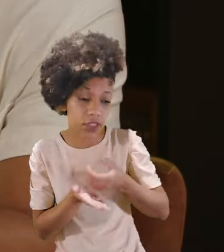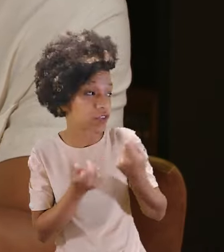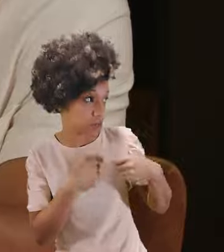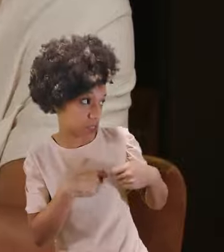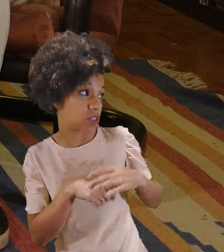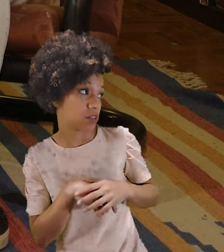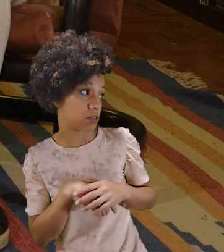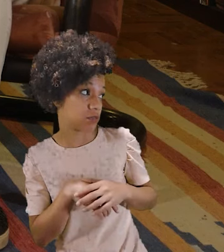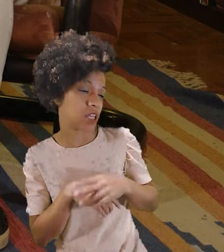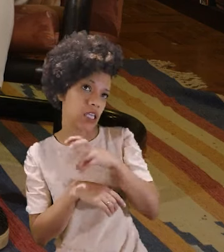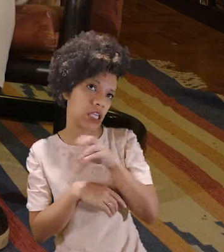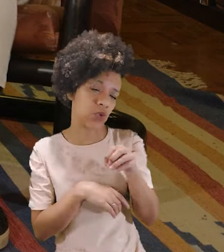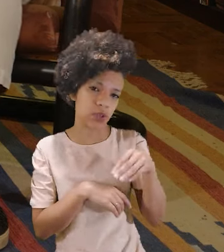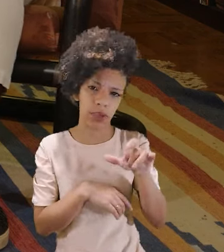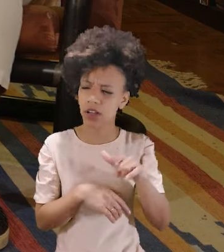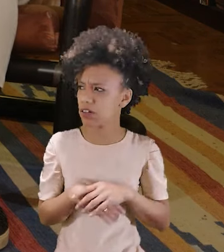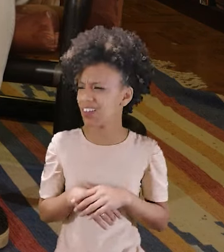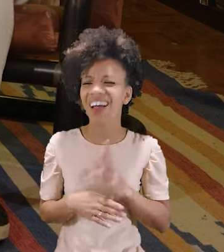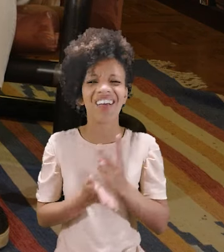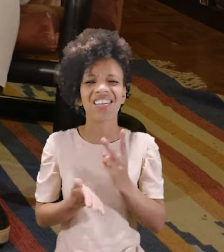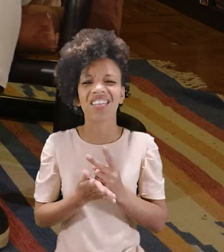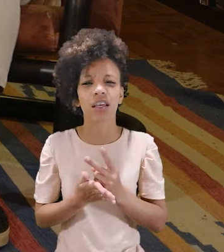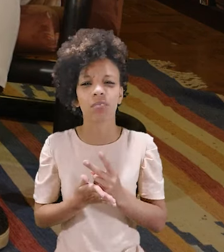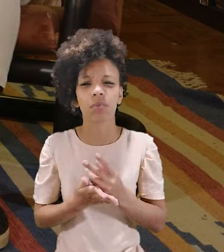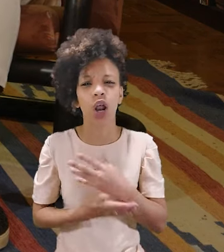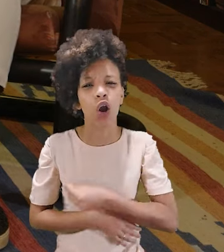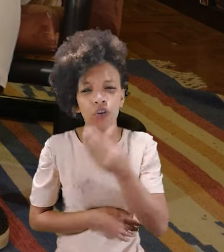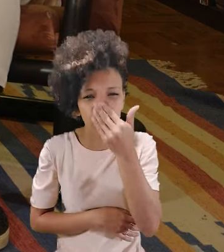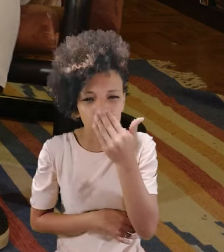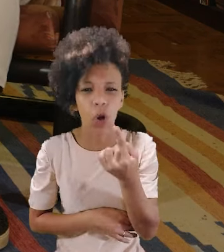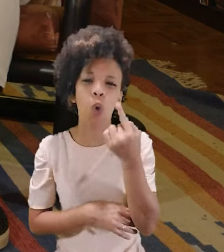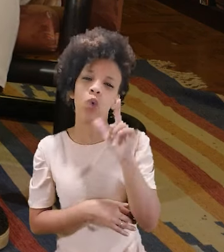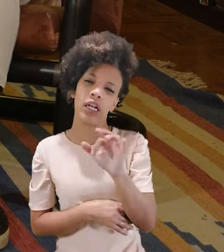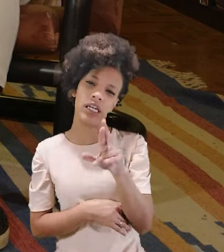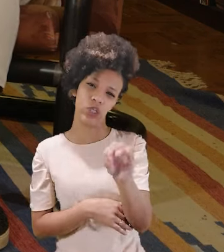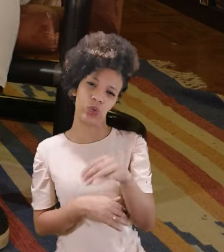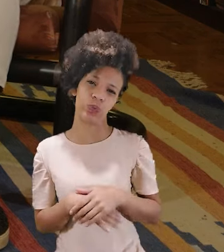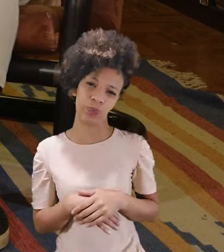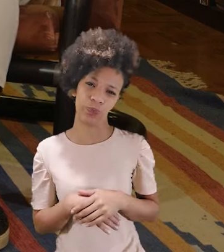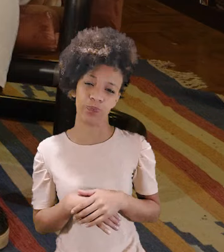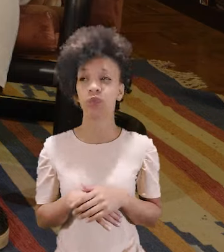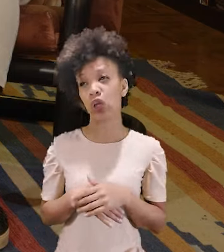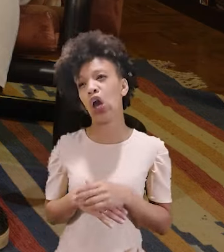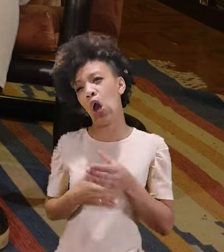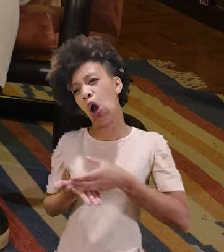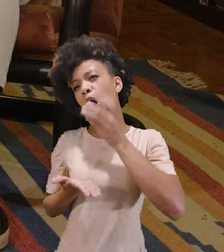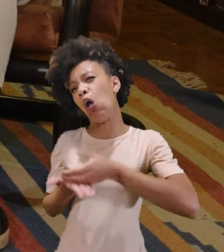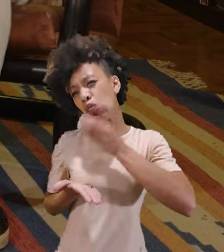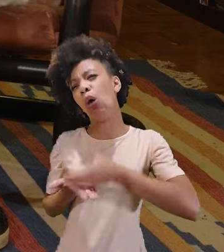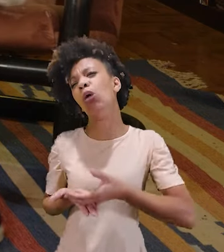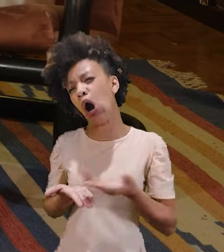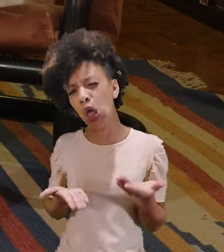que você deve tomar que eles ml uma situação de emergência Claro a gente vai ter um filho da para tomar um litro a vai ter ele vai ter ele vai amor hoje eu tomo eu